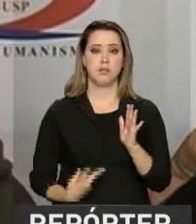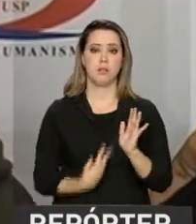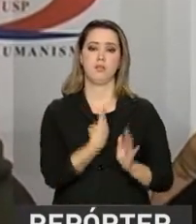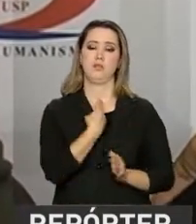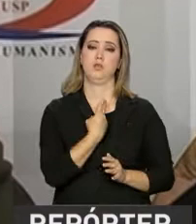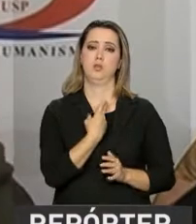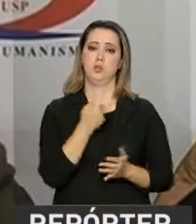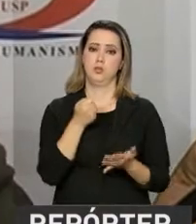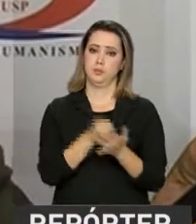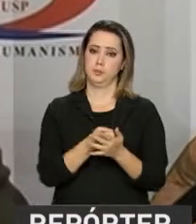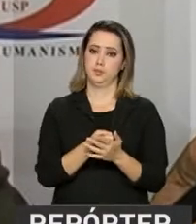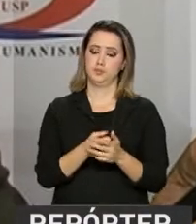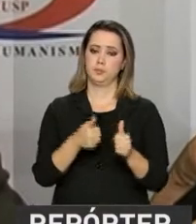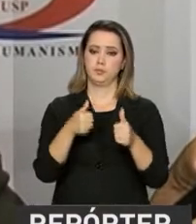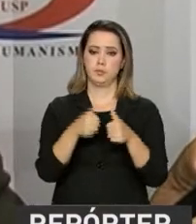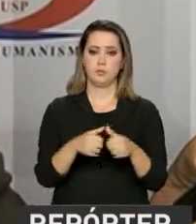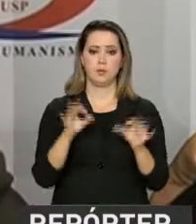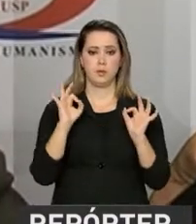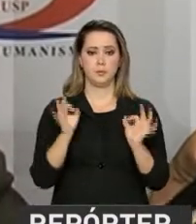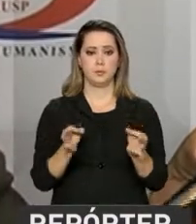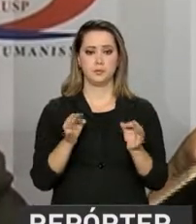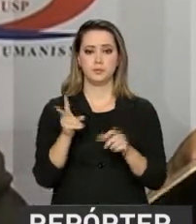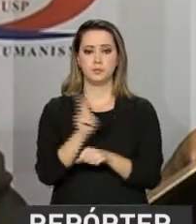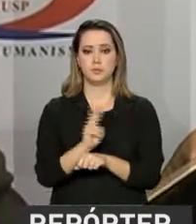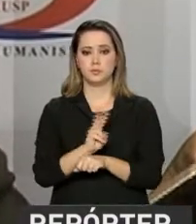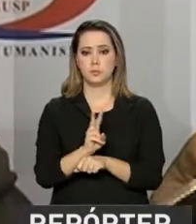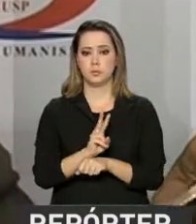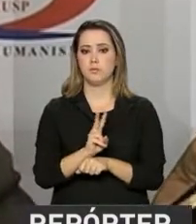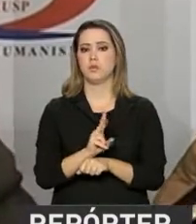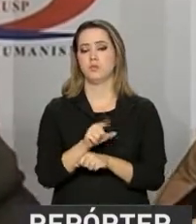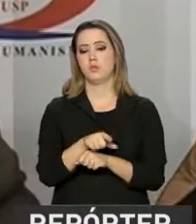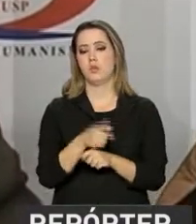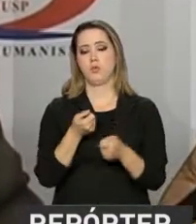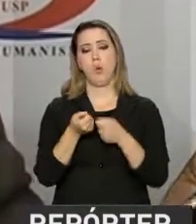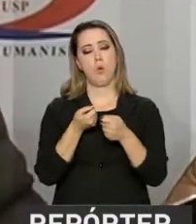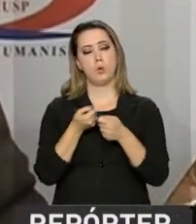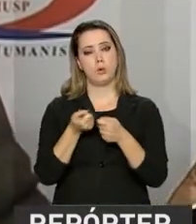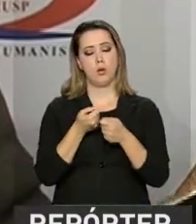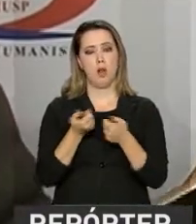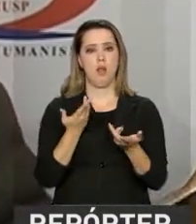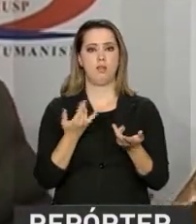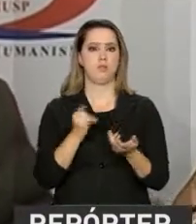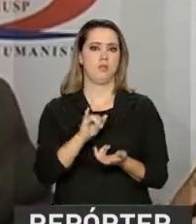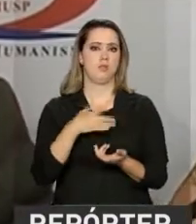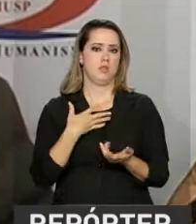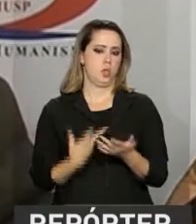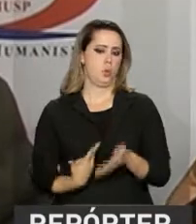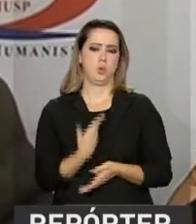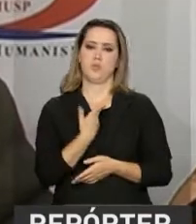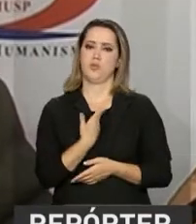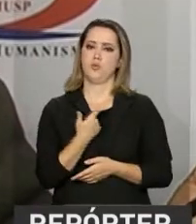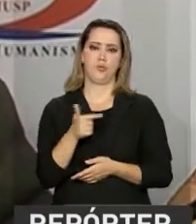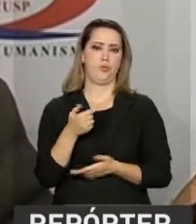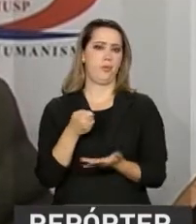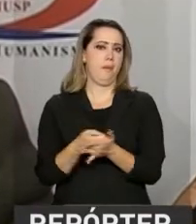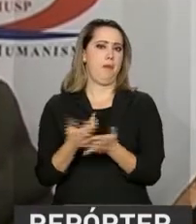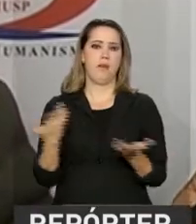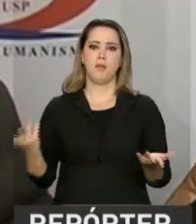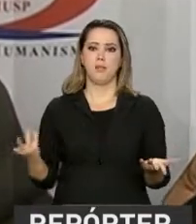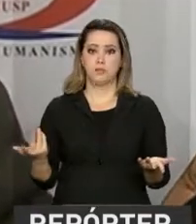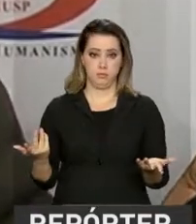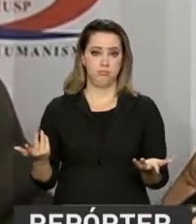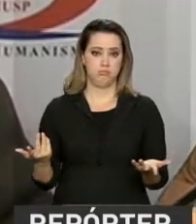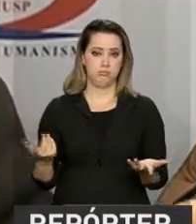está absolutamente monitorado o serviço que não cumprir meta não receberão mais os recursos